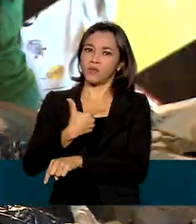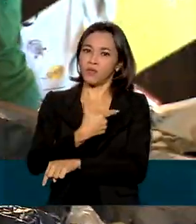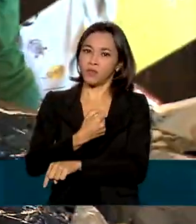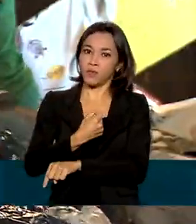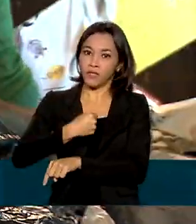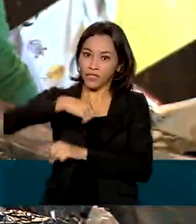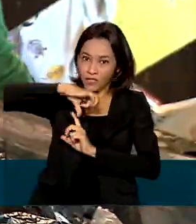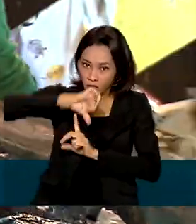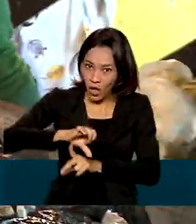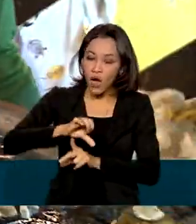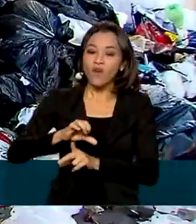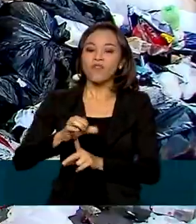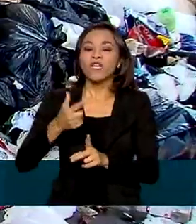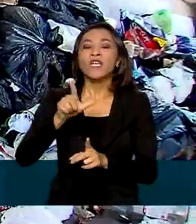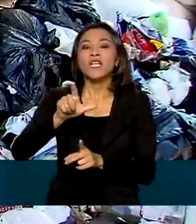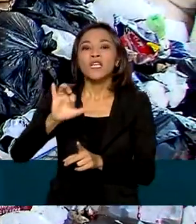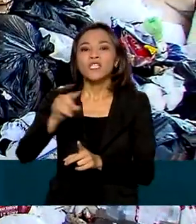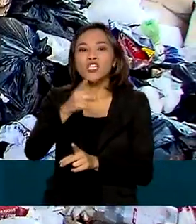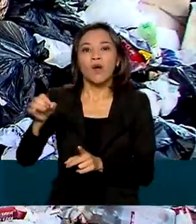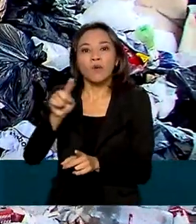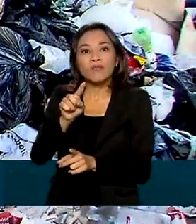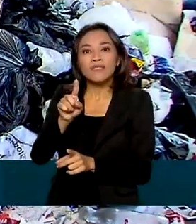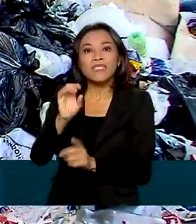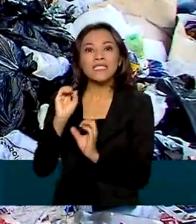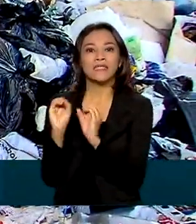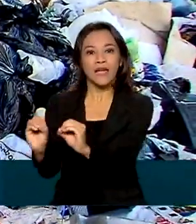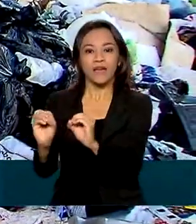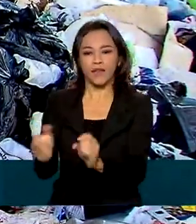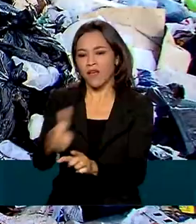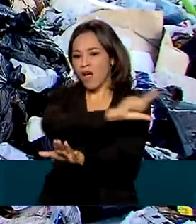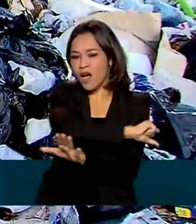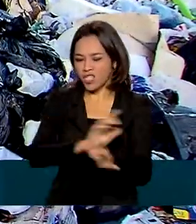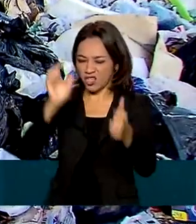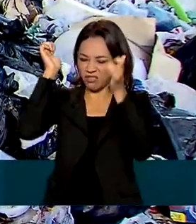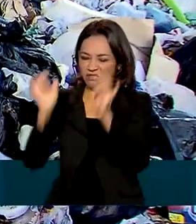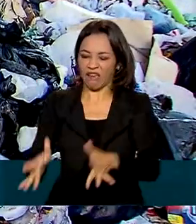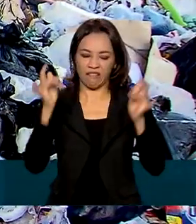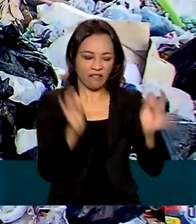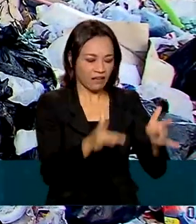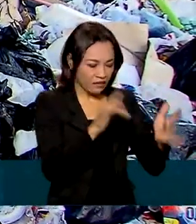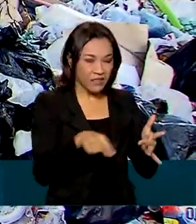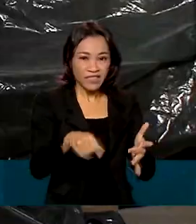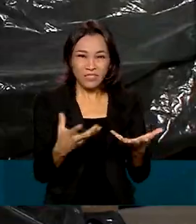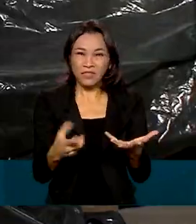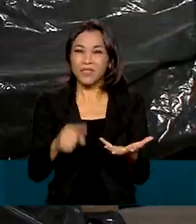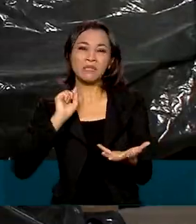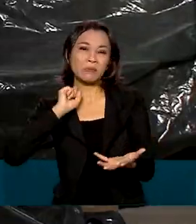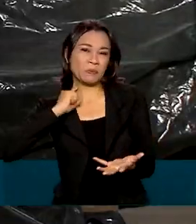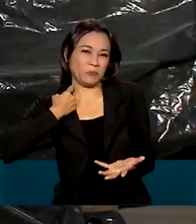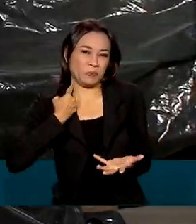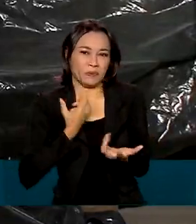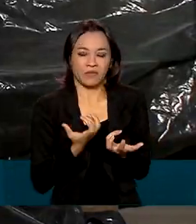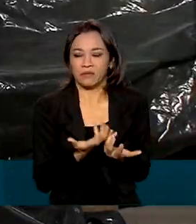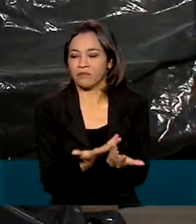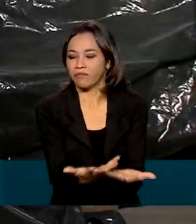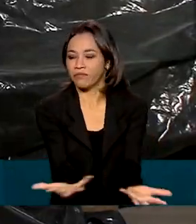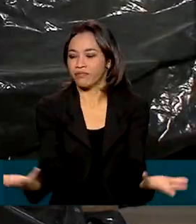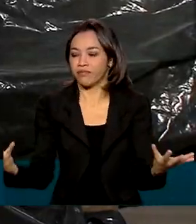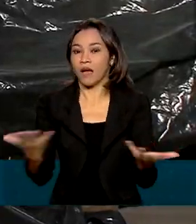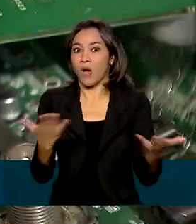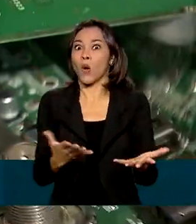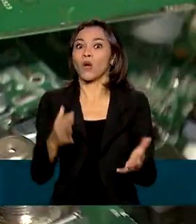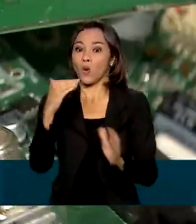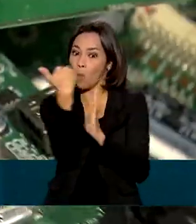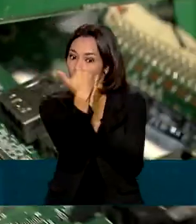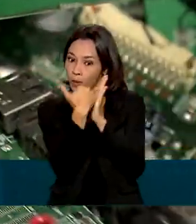incentivar a reciclagem de materiais que antes iriam parar no lixo e contaminariam o meio ambiente. Com o programa, no Espírito